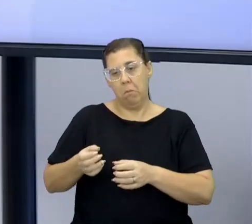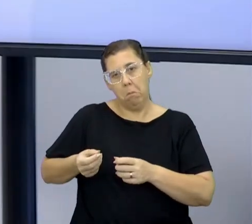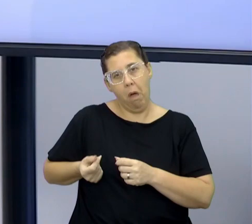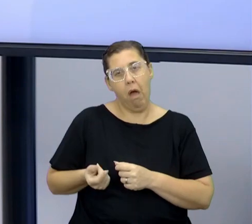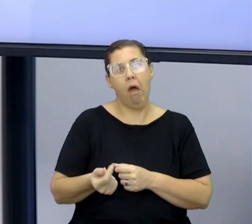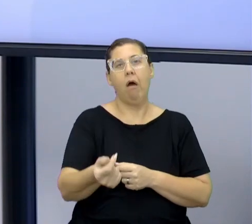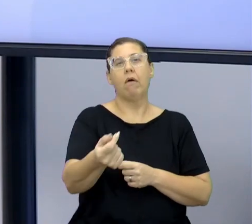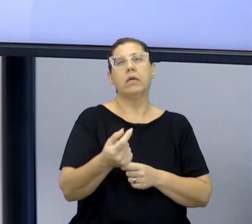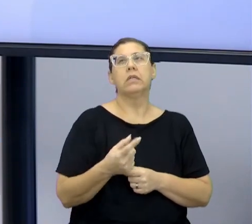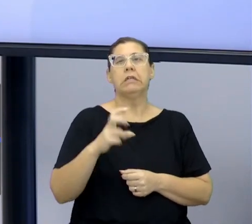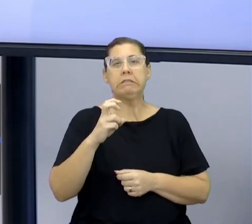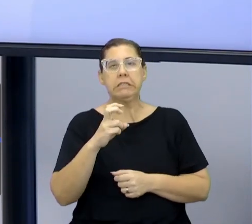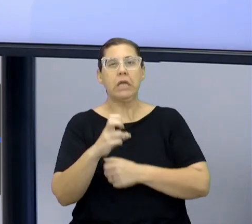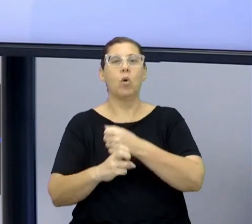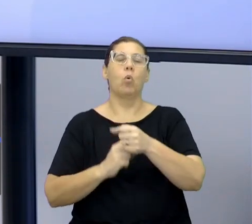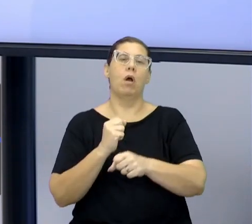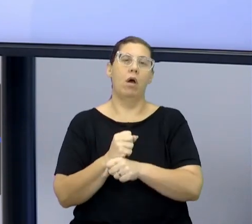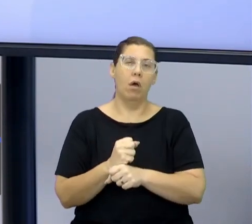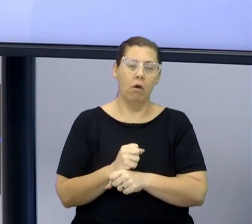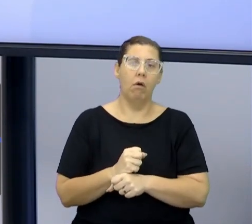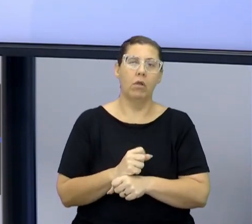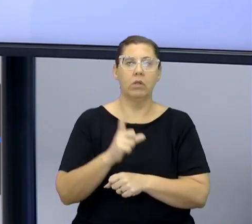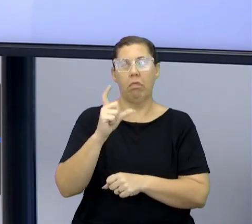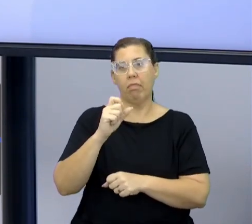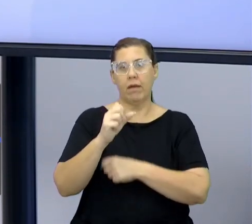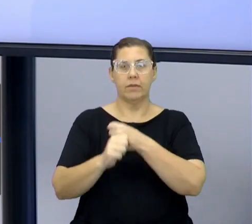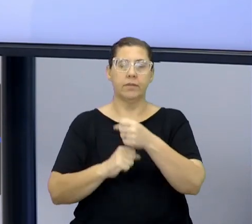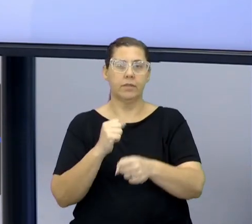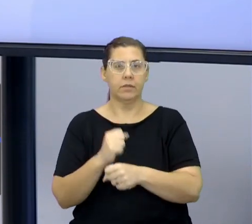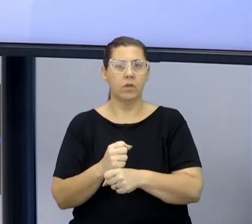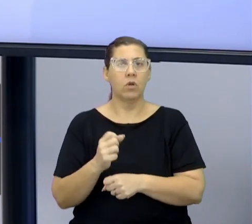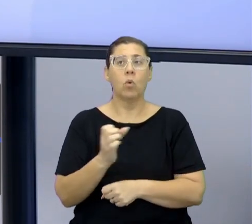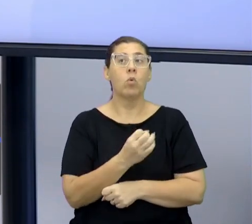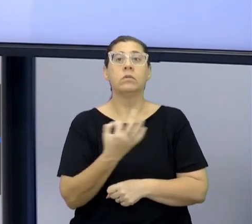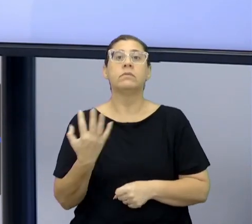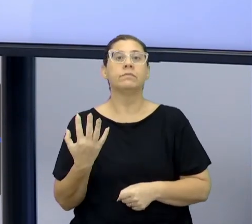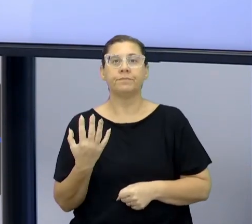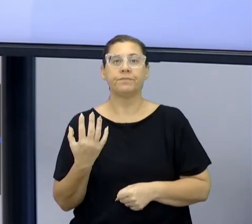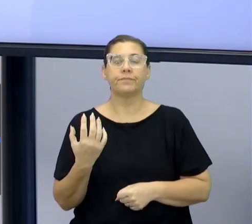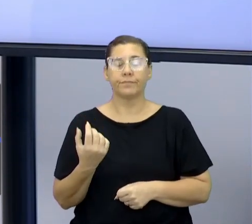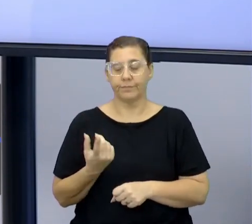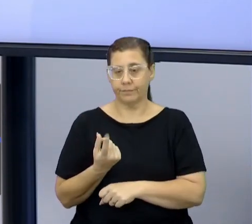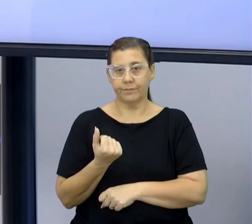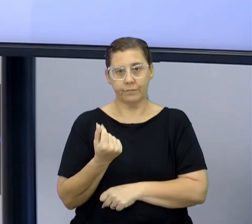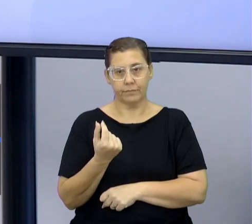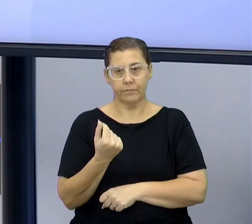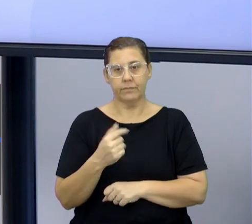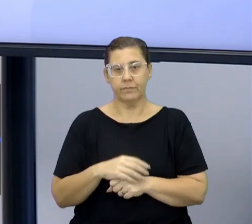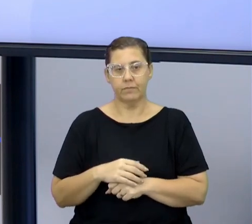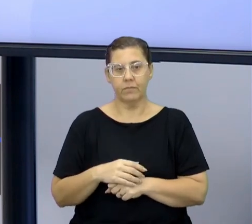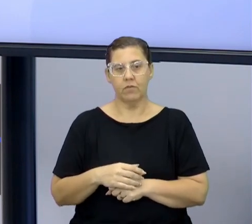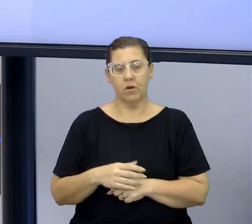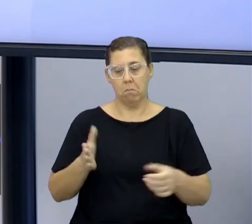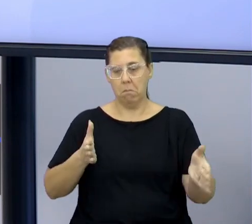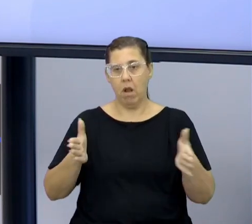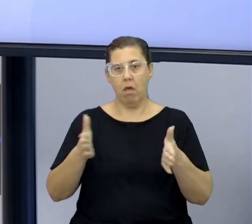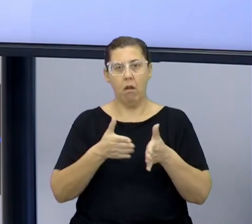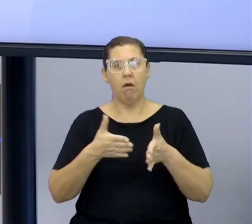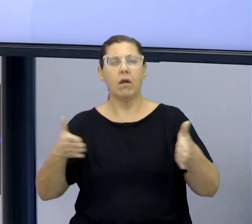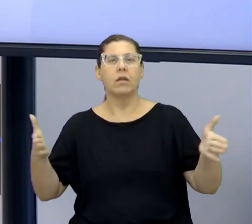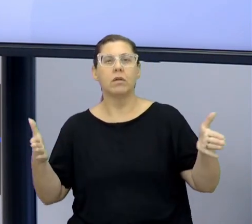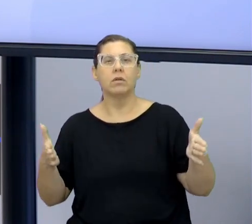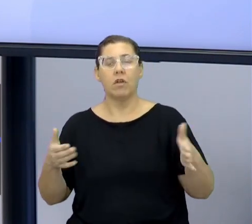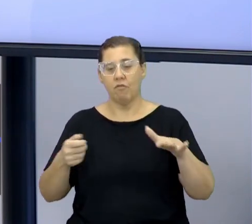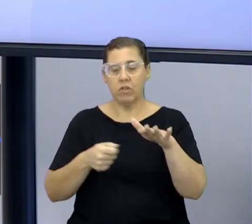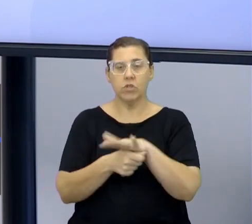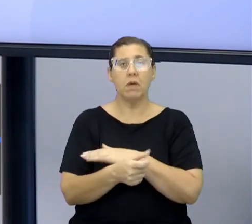quanto custa daqui 5 anos, daqui 10 anos, quanto ele vai custar daqui a mais tempo, né? Quanto que você vai